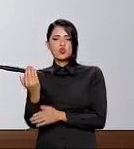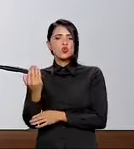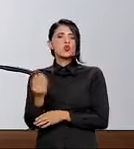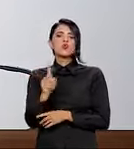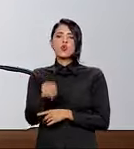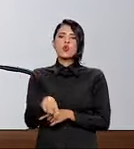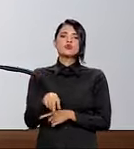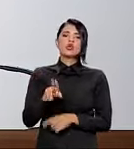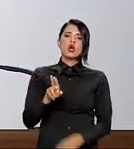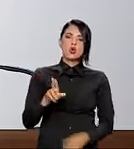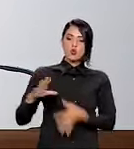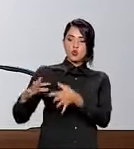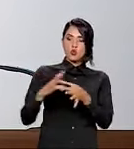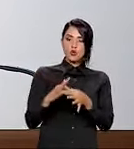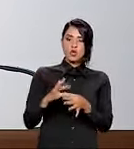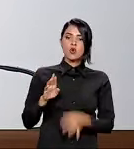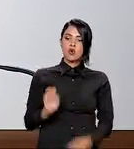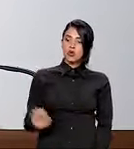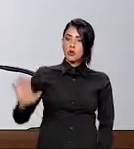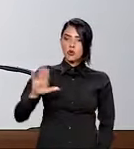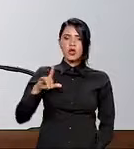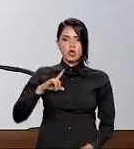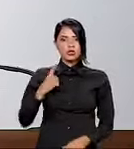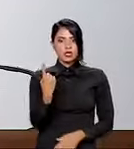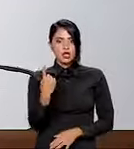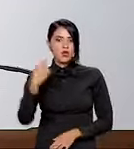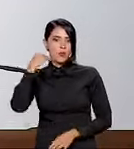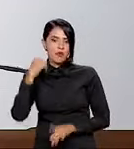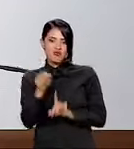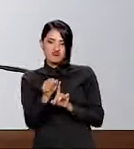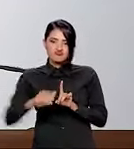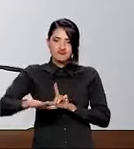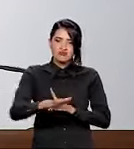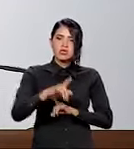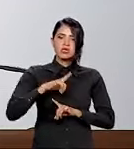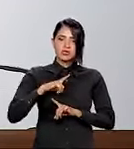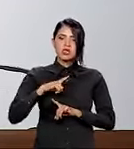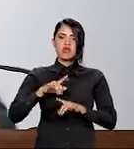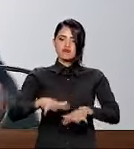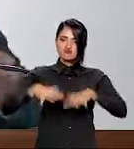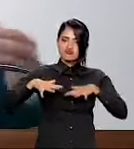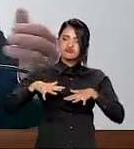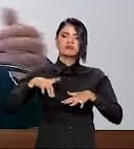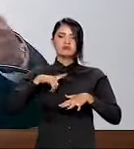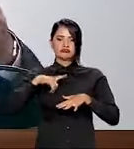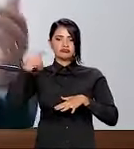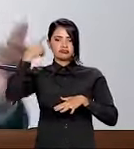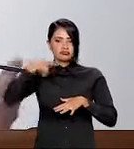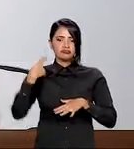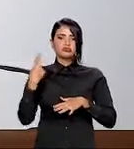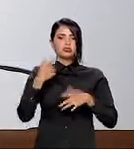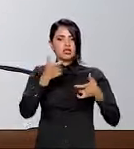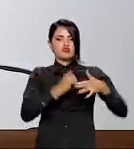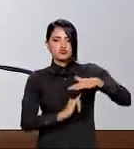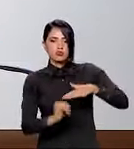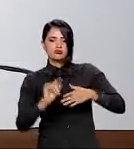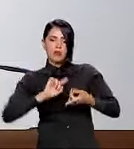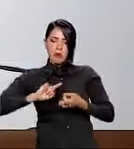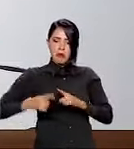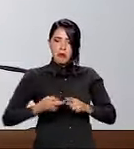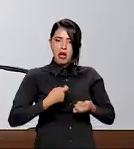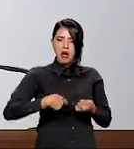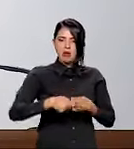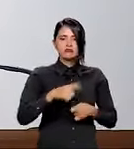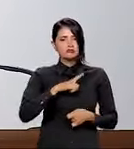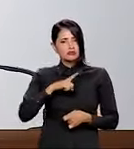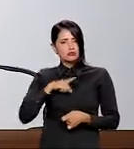chamada União Europeia, que tem um Banco Central, que tem um parlamento, que tem instituições de negociação. Ou seja,